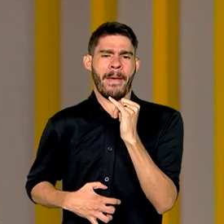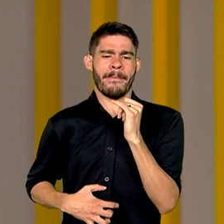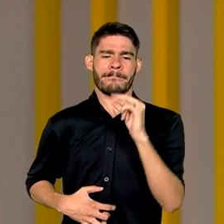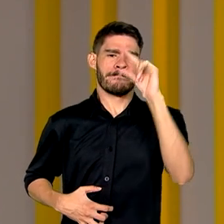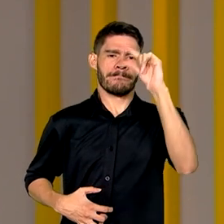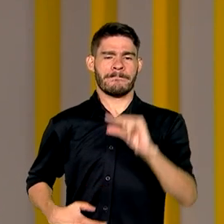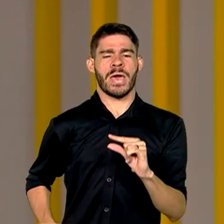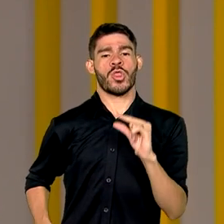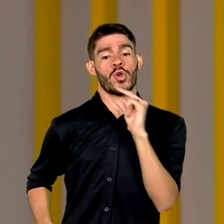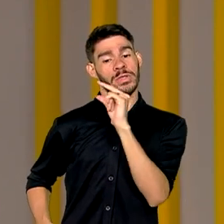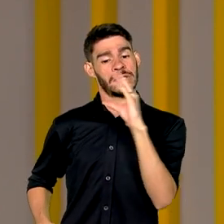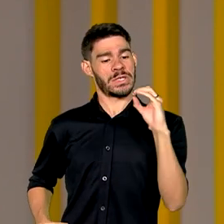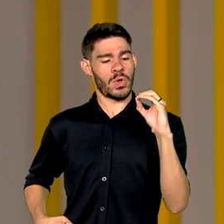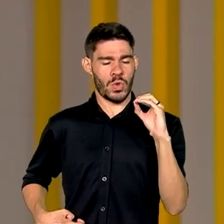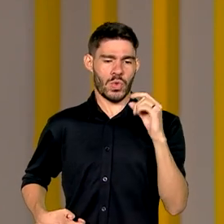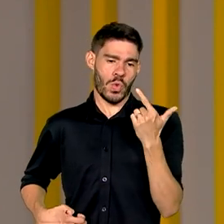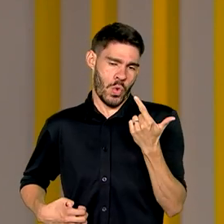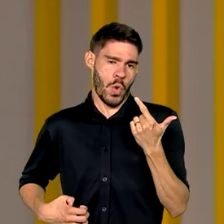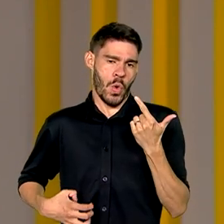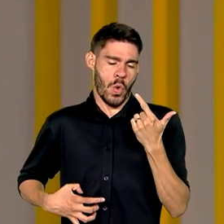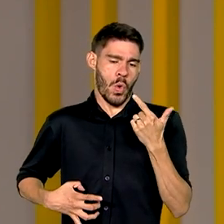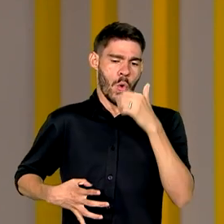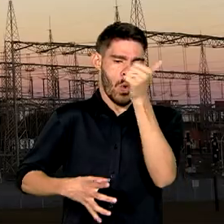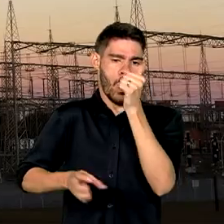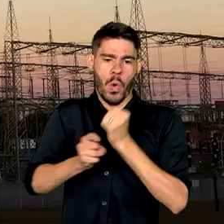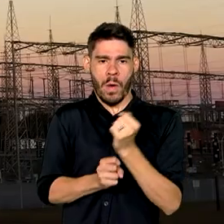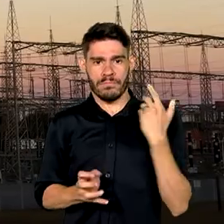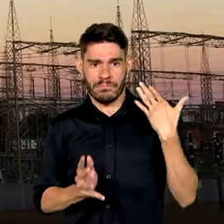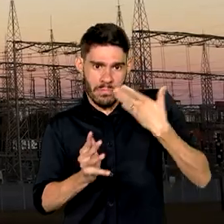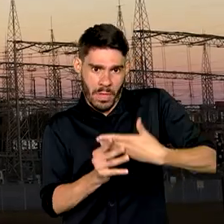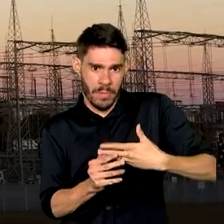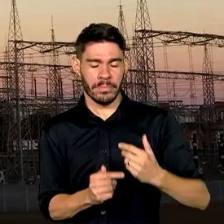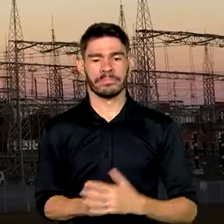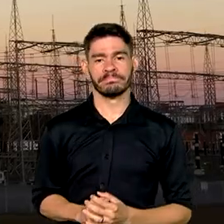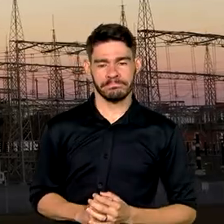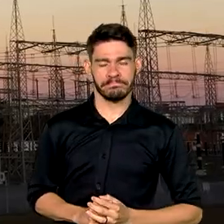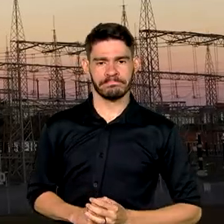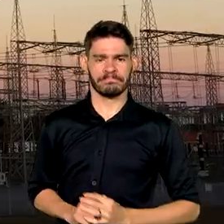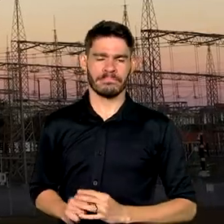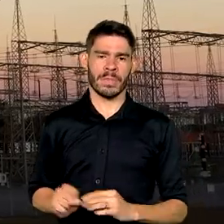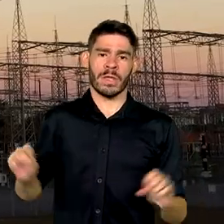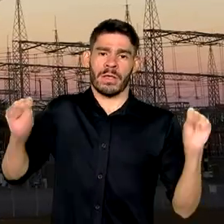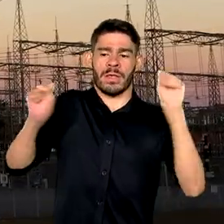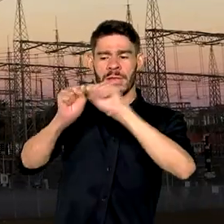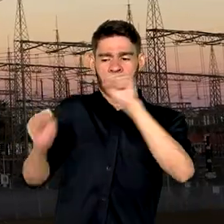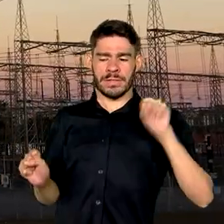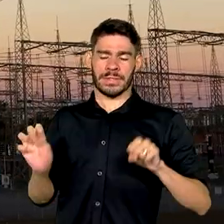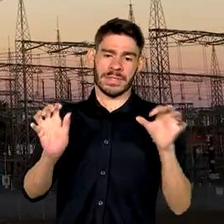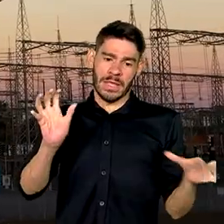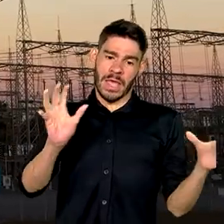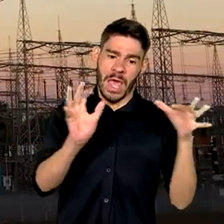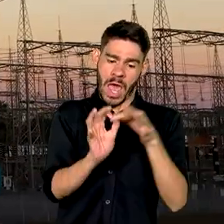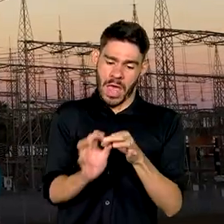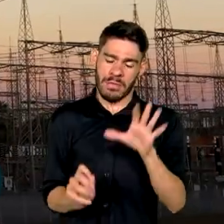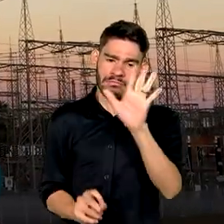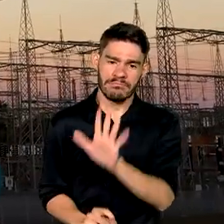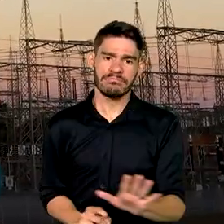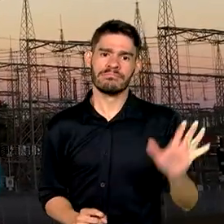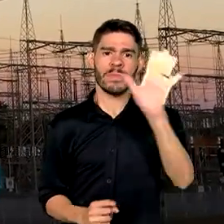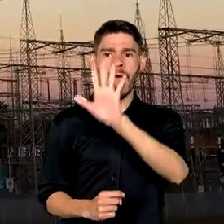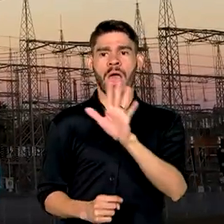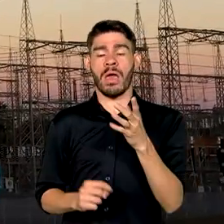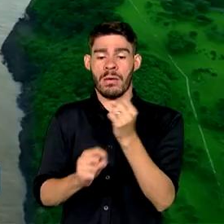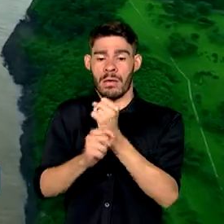de CO2 dos últimos 11 anos. O Sistema Interligado Nacional registrou no